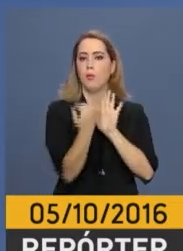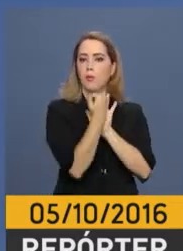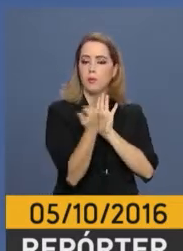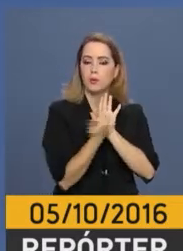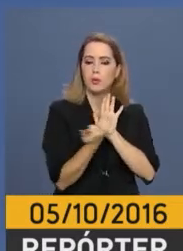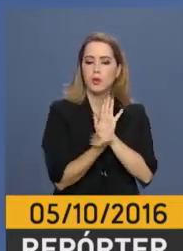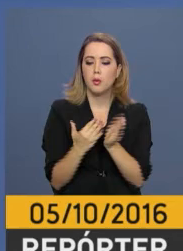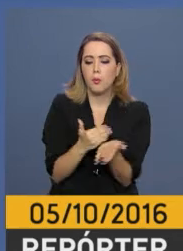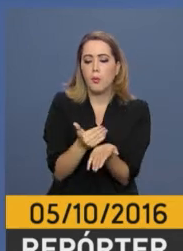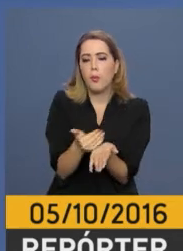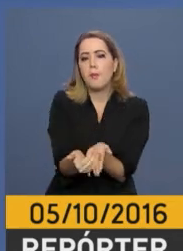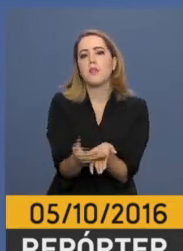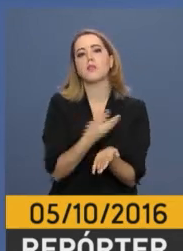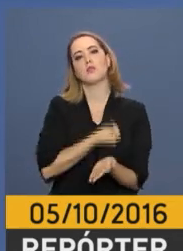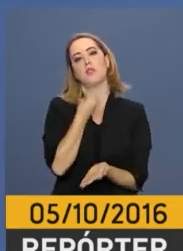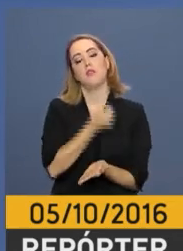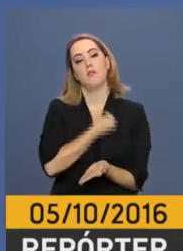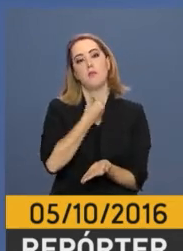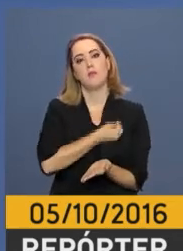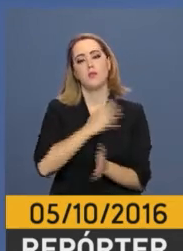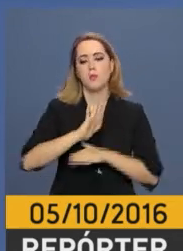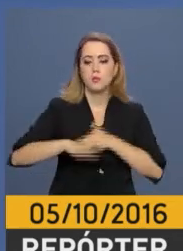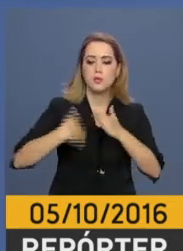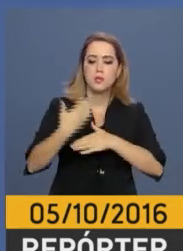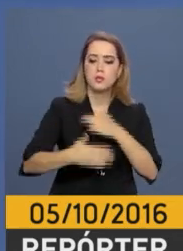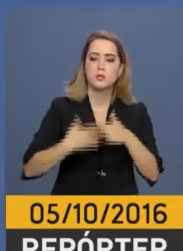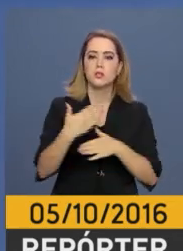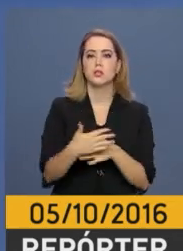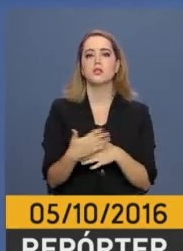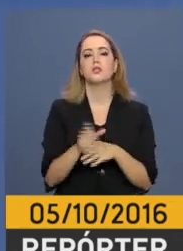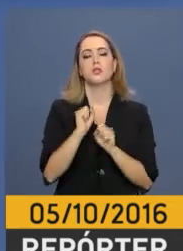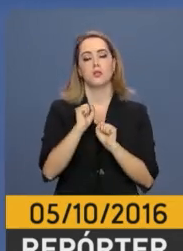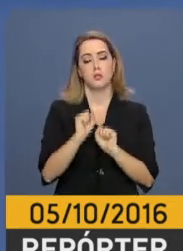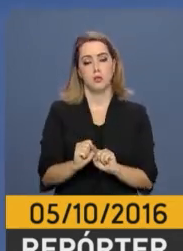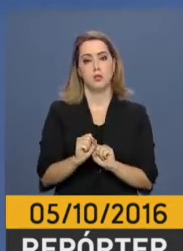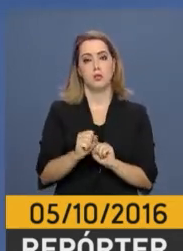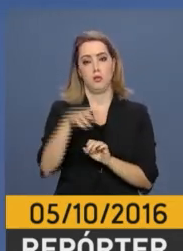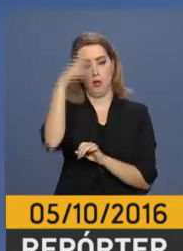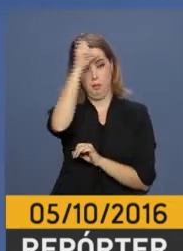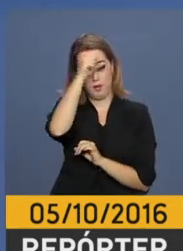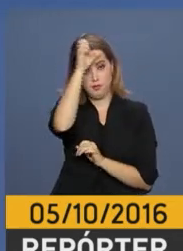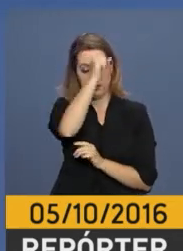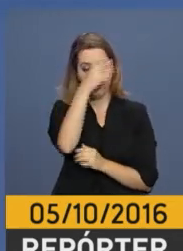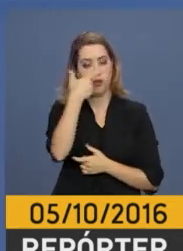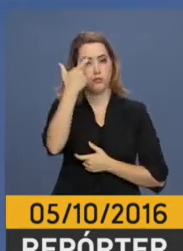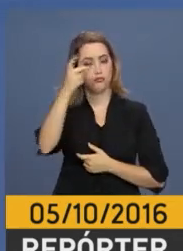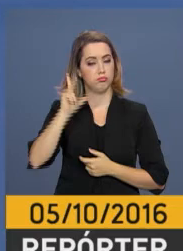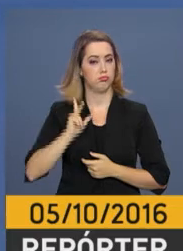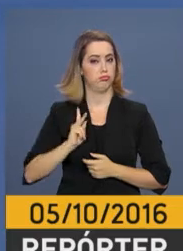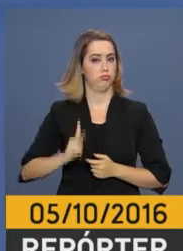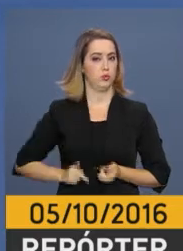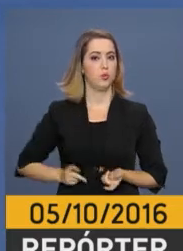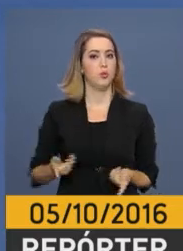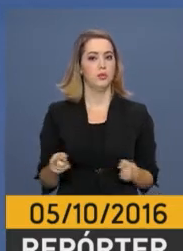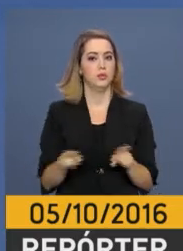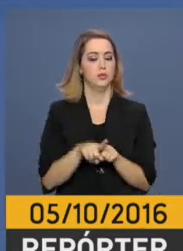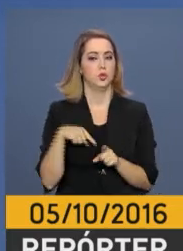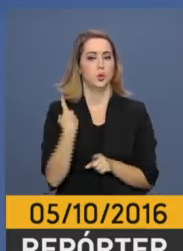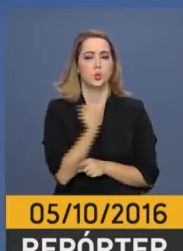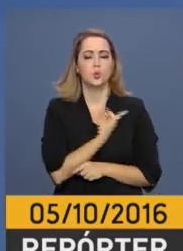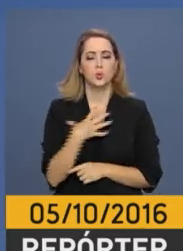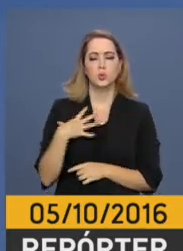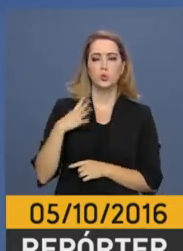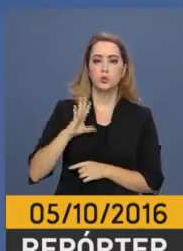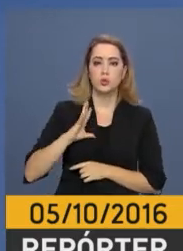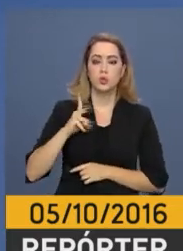desenvolvimento das competências das habilidades humanas todas as competências que nós temos na idade adulta nós